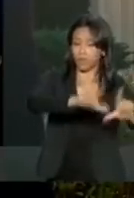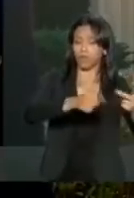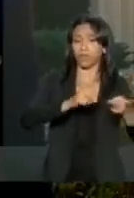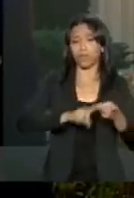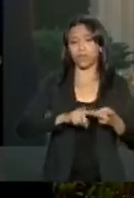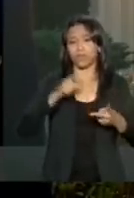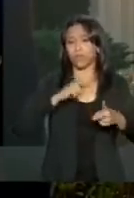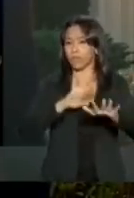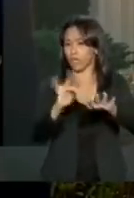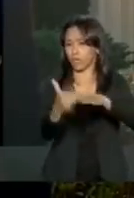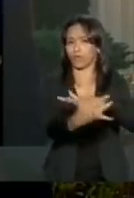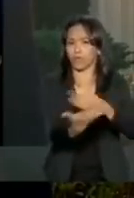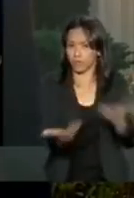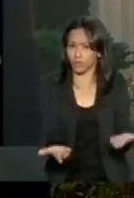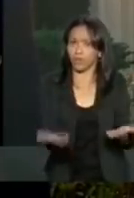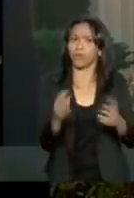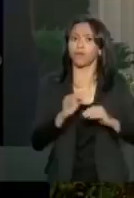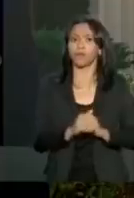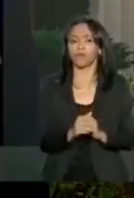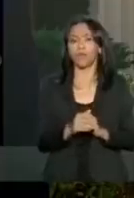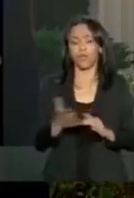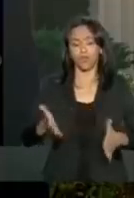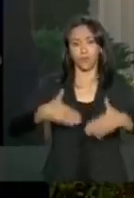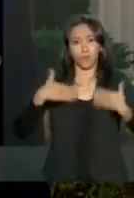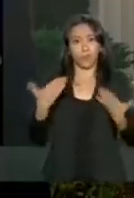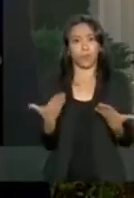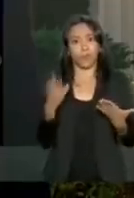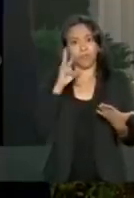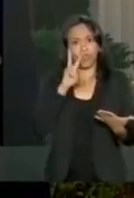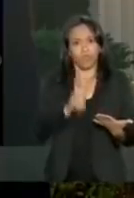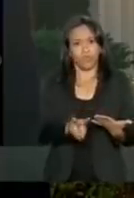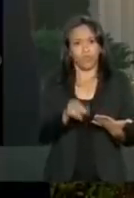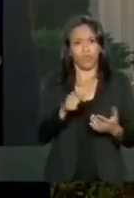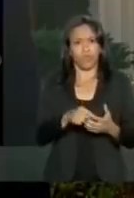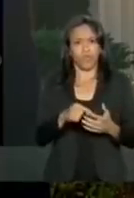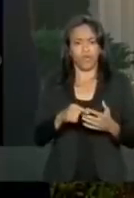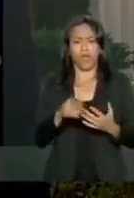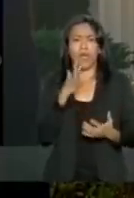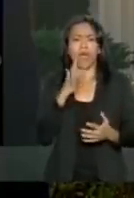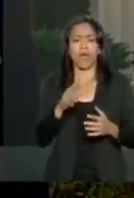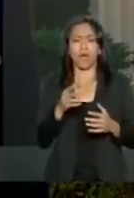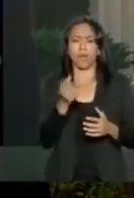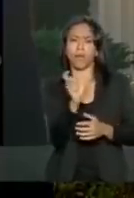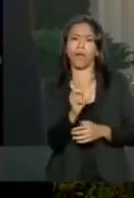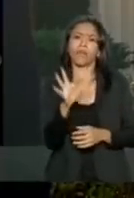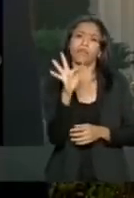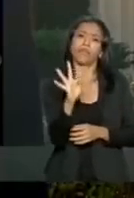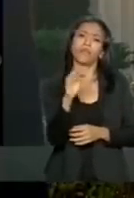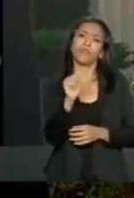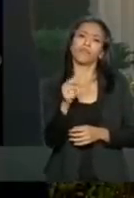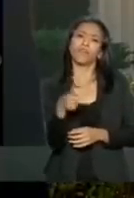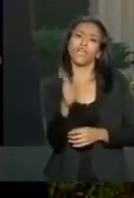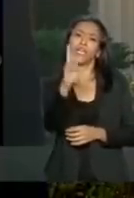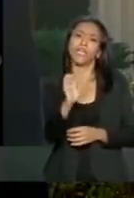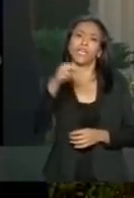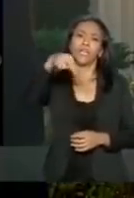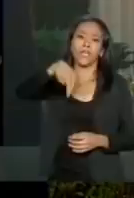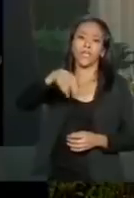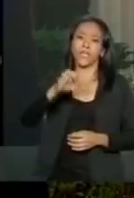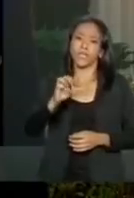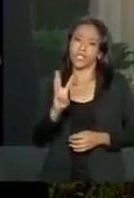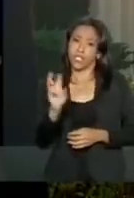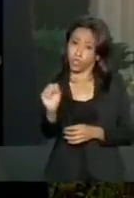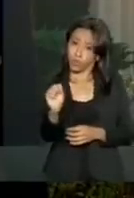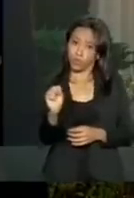televisivos, os canais de mídia, eu fico muito surpreso de ouvir o termo fake news. Se pensar no que está acontecendo com esses canais